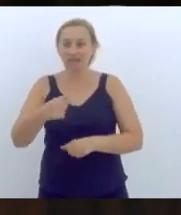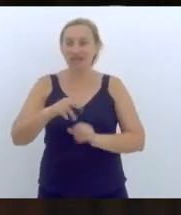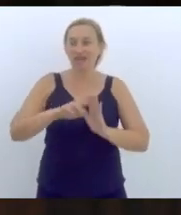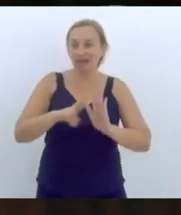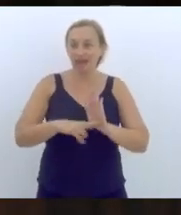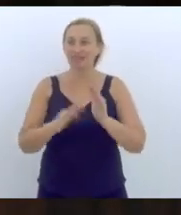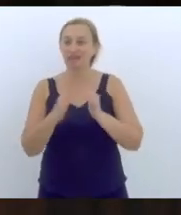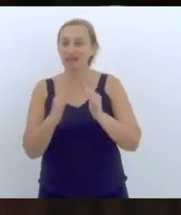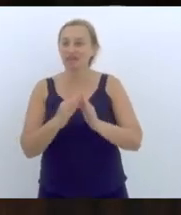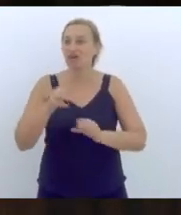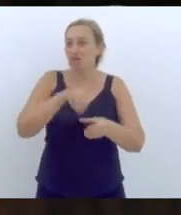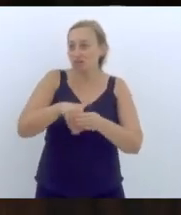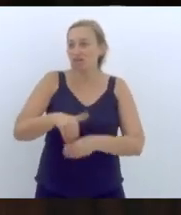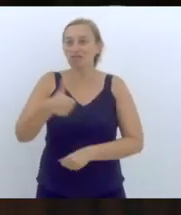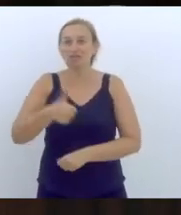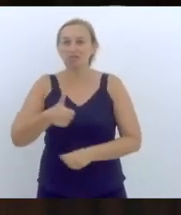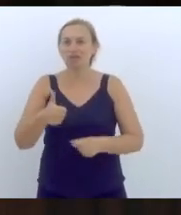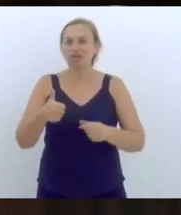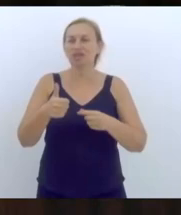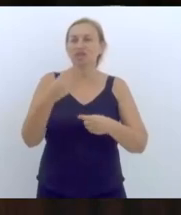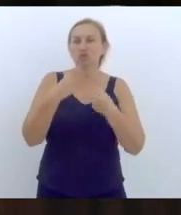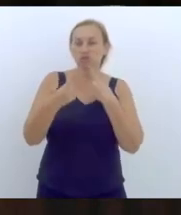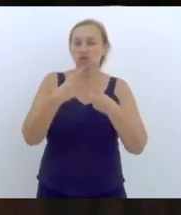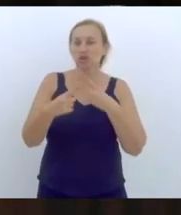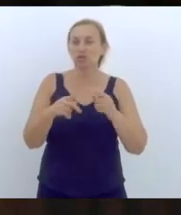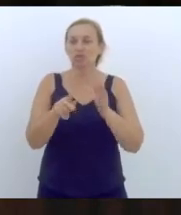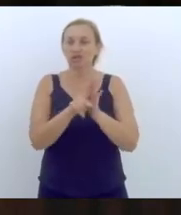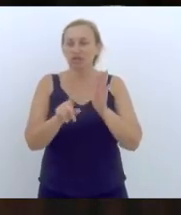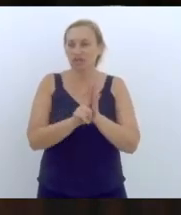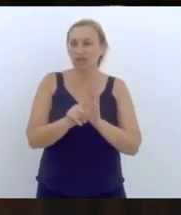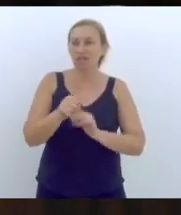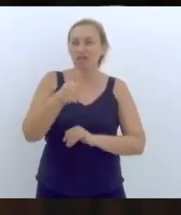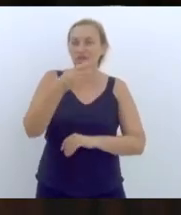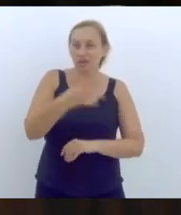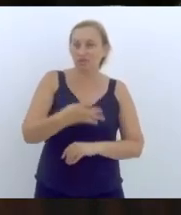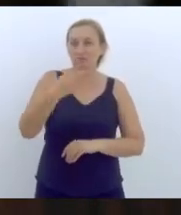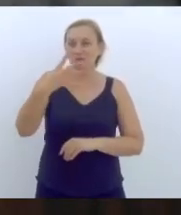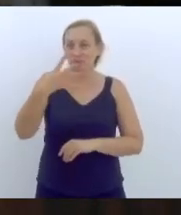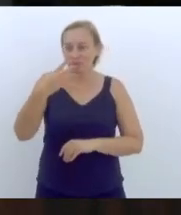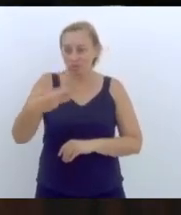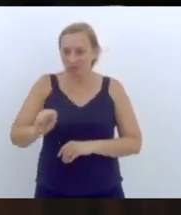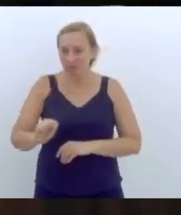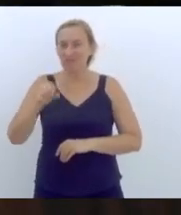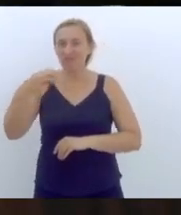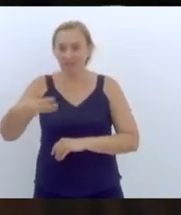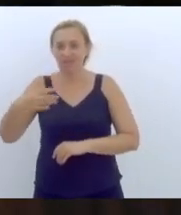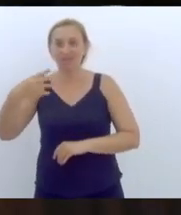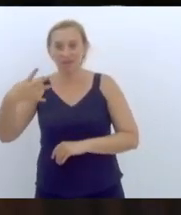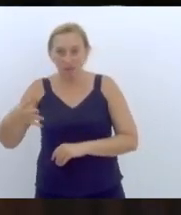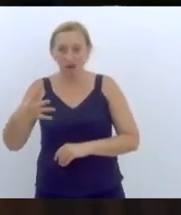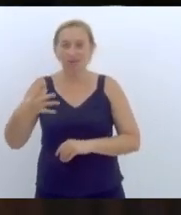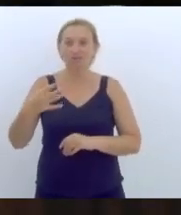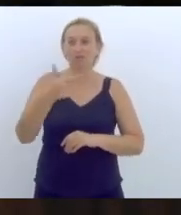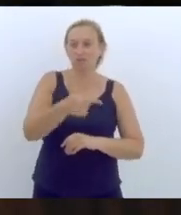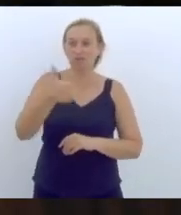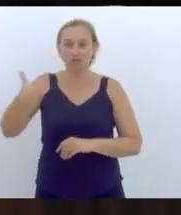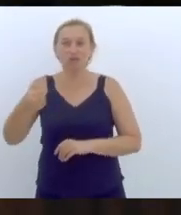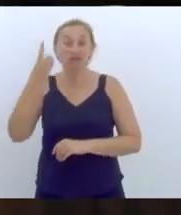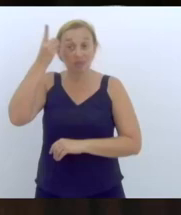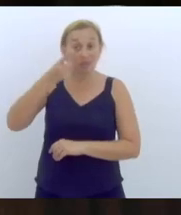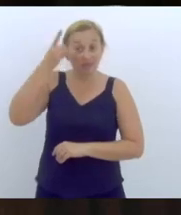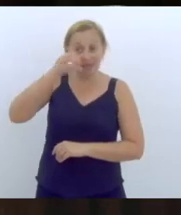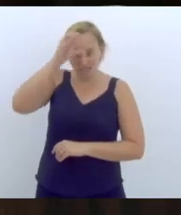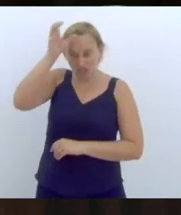em votação e primeira discussão, o projeto de lei número 4.834, de 2021, de autoria da deputada Tianju,